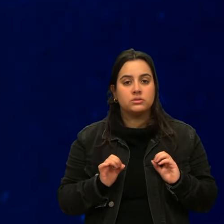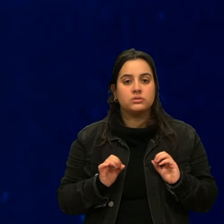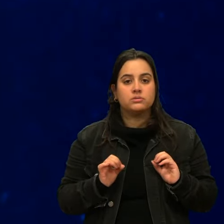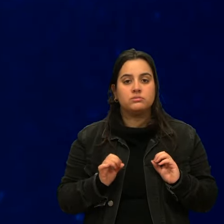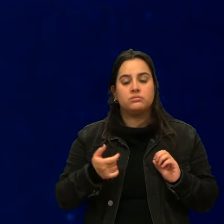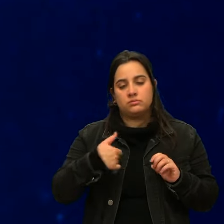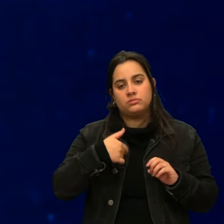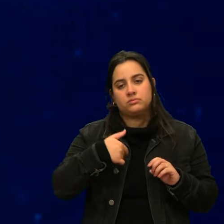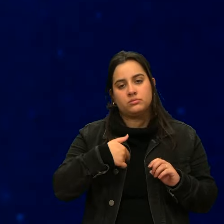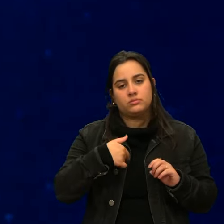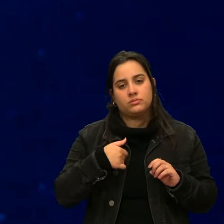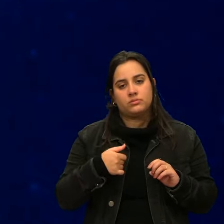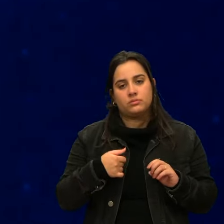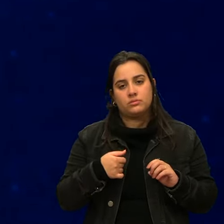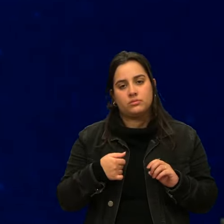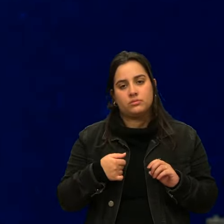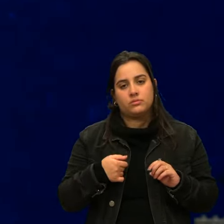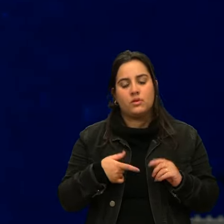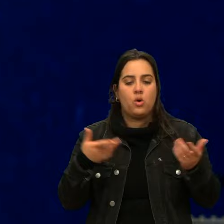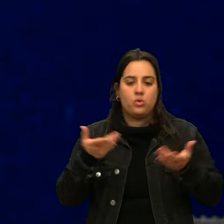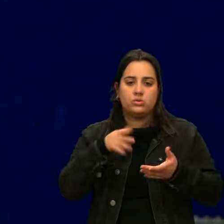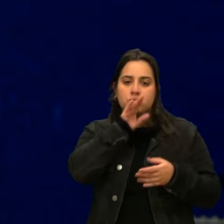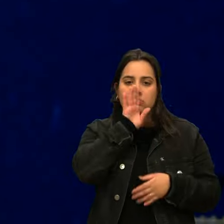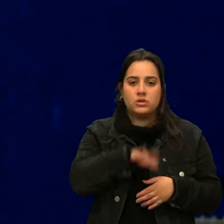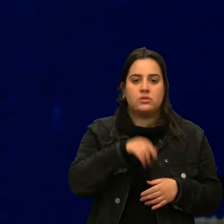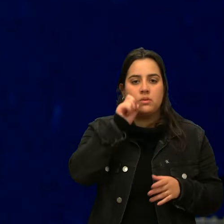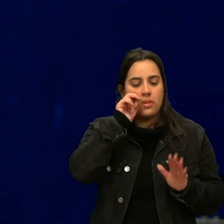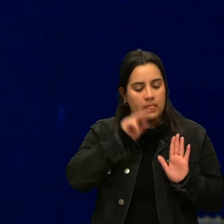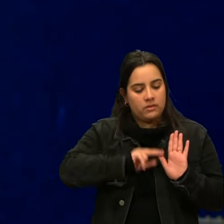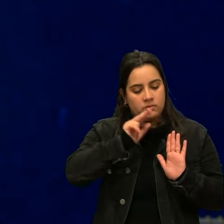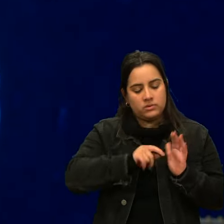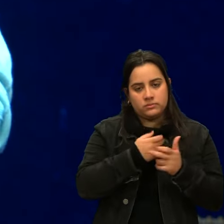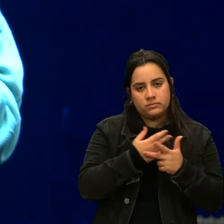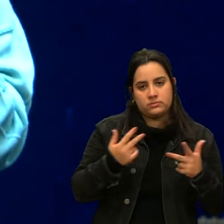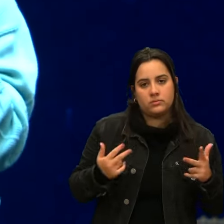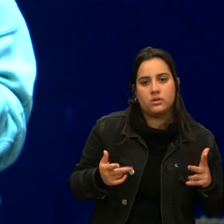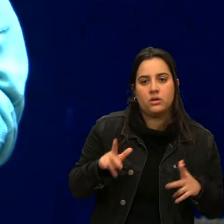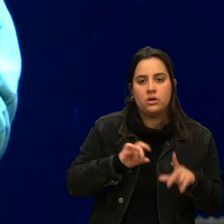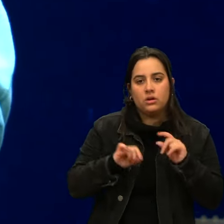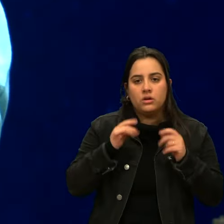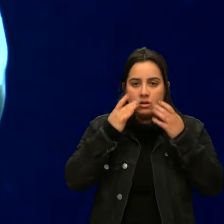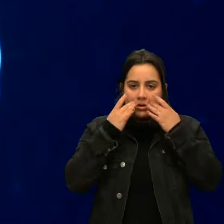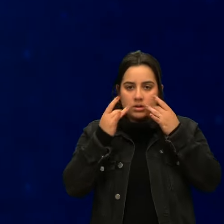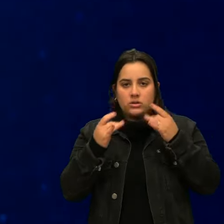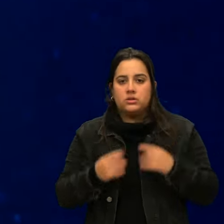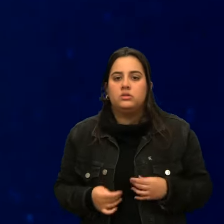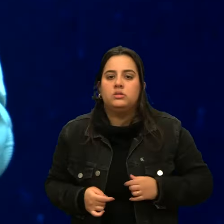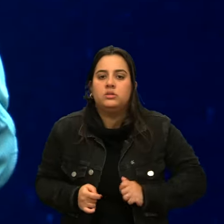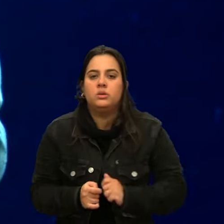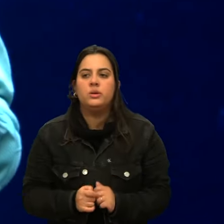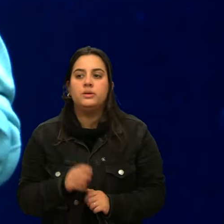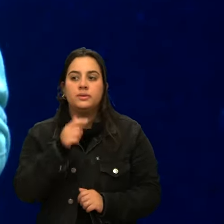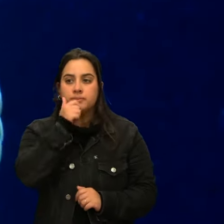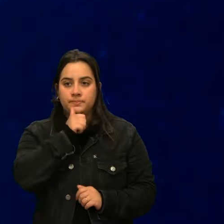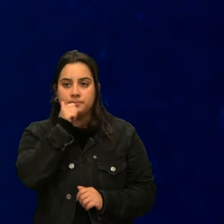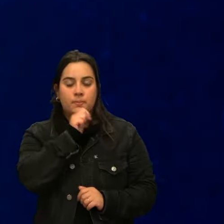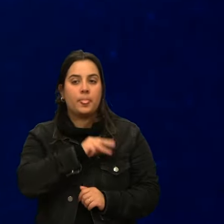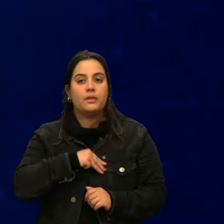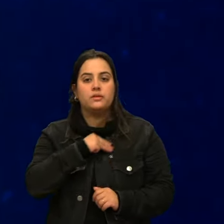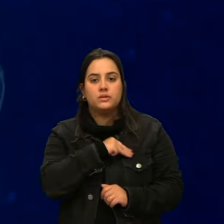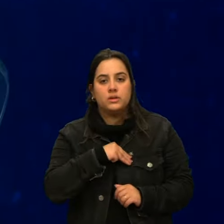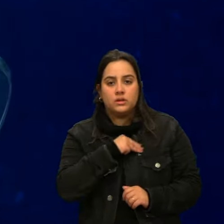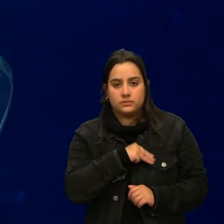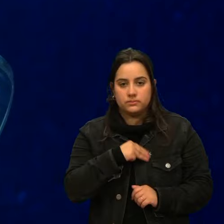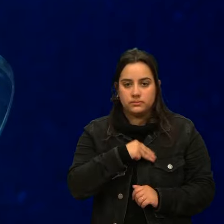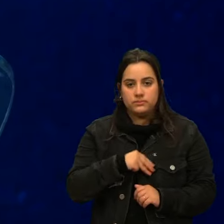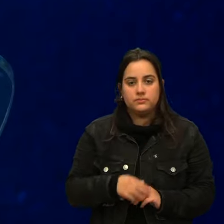Eu li também, hoje durante a tarde eu estava lendo algumas coisas e uma coisa me chamou muita atenção, o relato de uma missionária também, que é